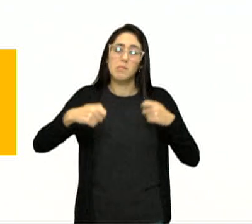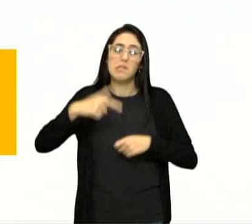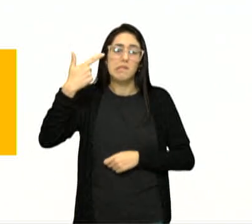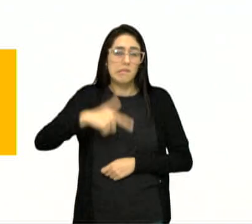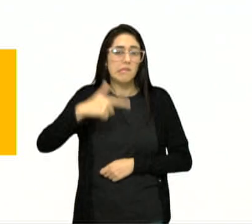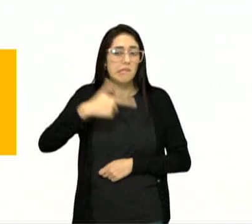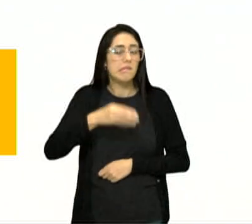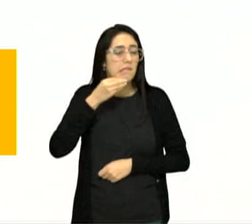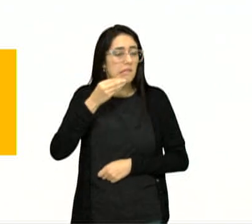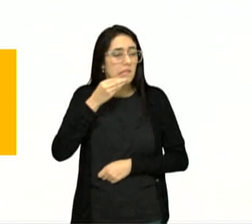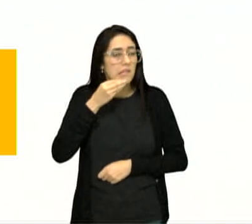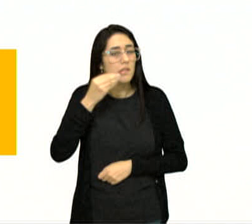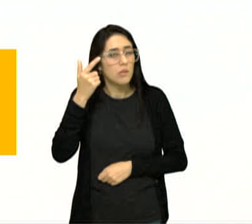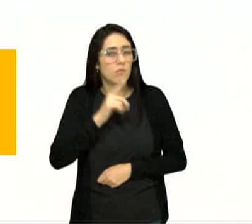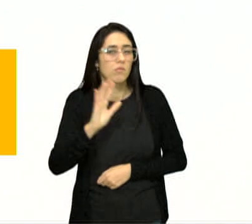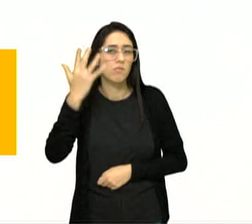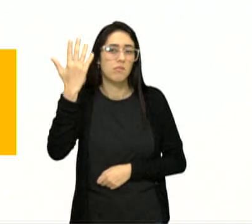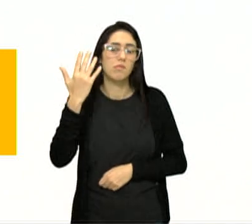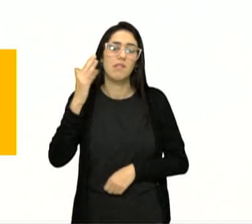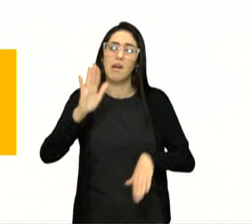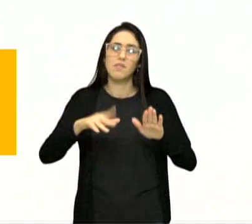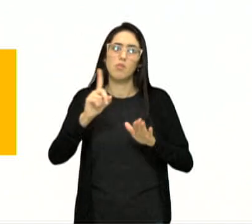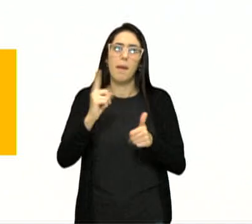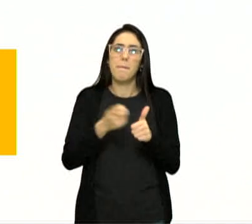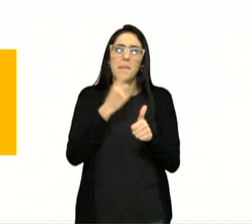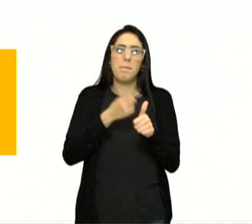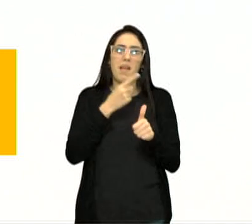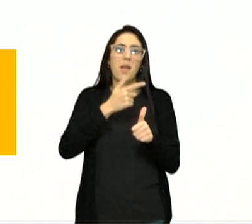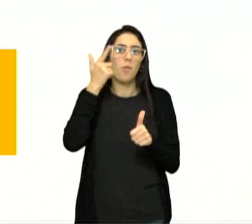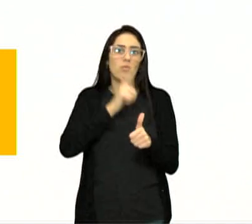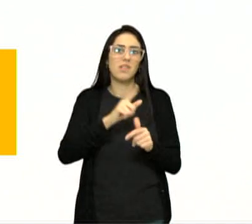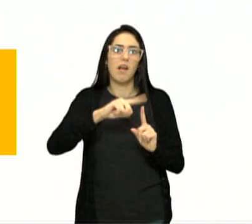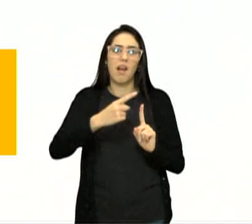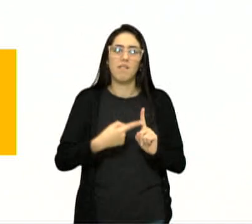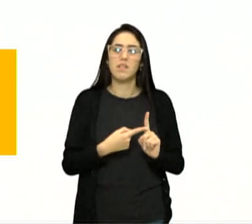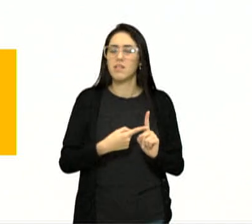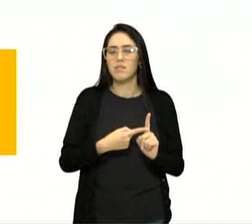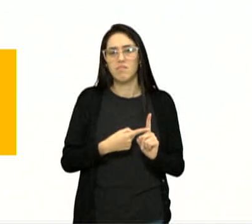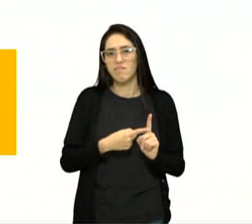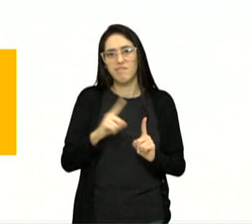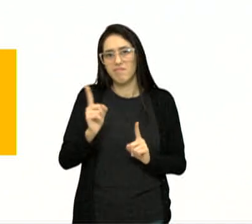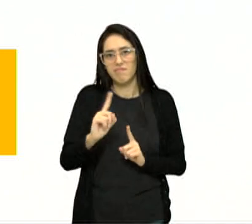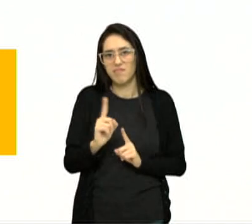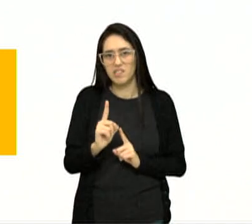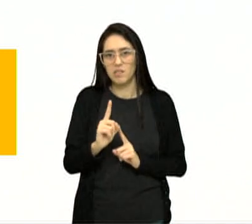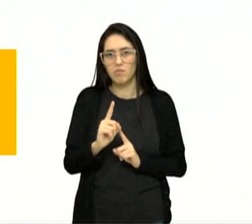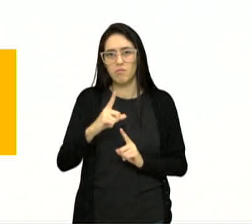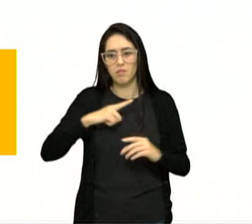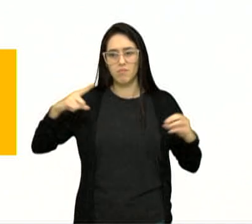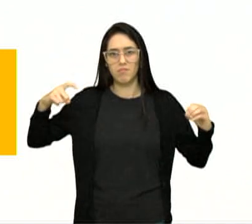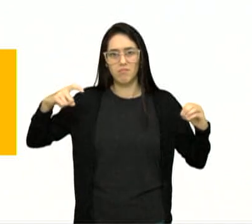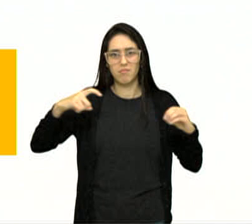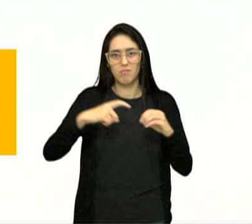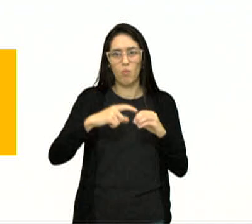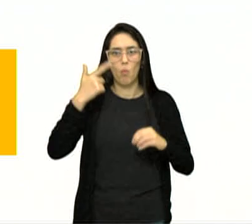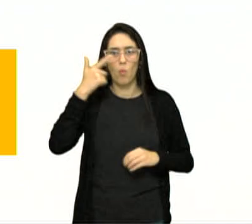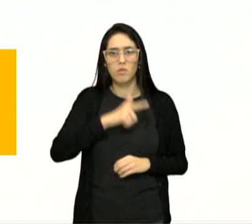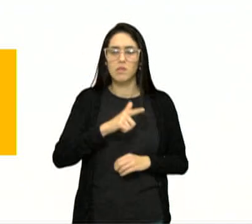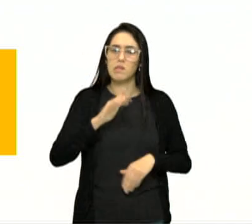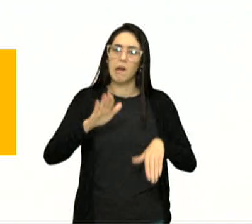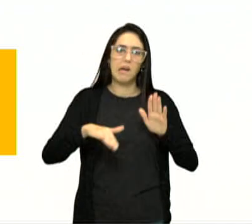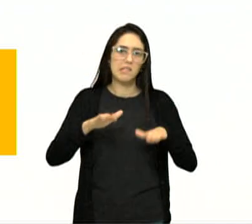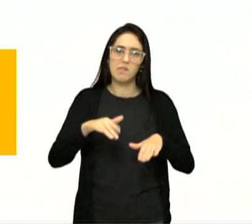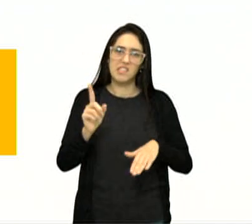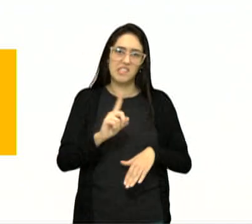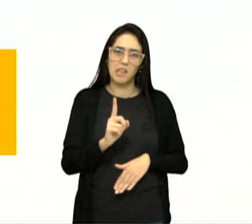aconteça o processo. Muitas vezes também não é numa primeira tentativa que se consegue fazer ali a fusão, a fecundação e o desenvolvimento, né,